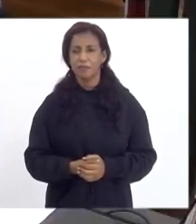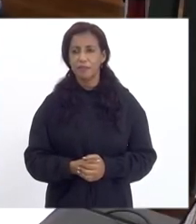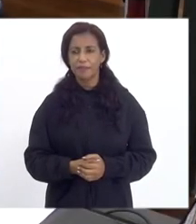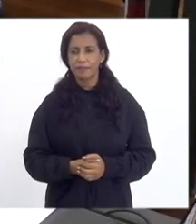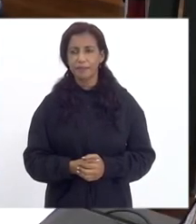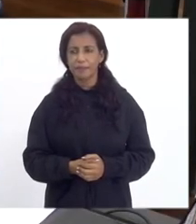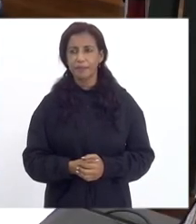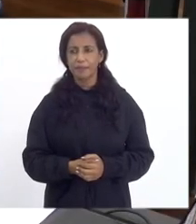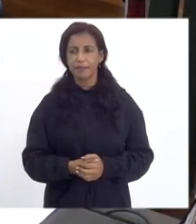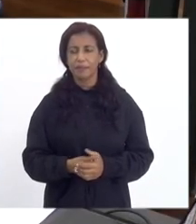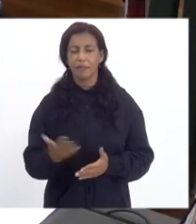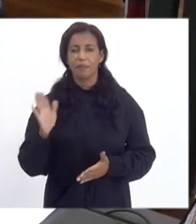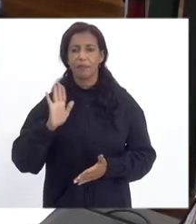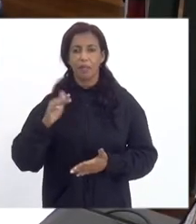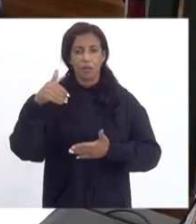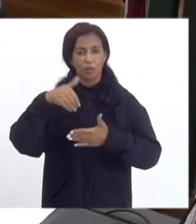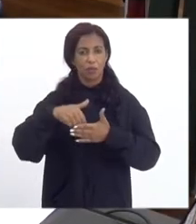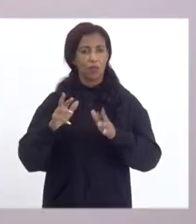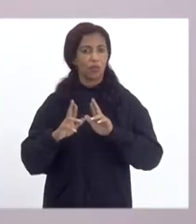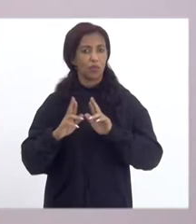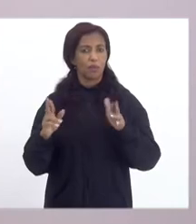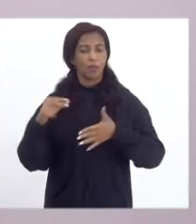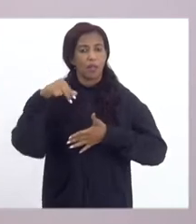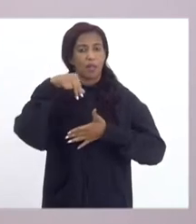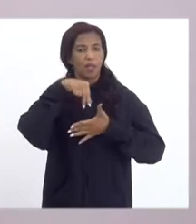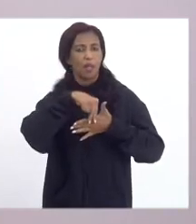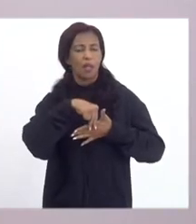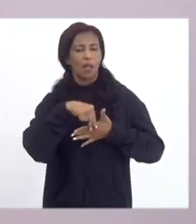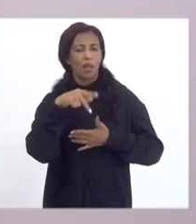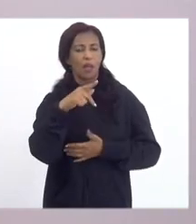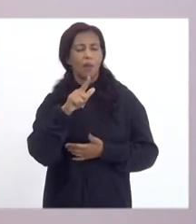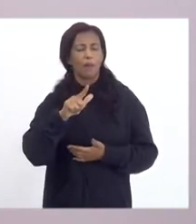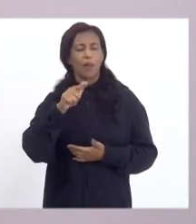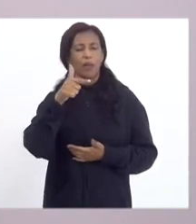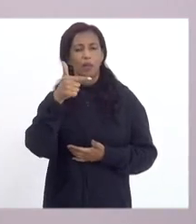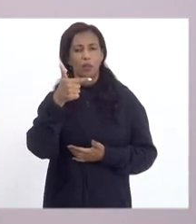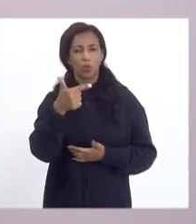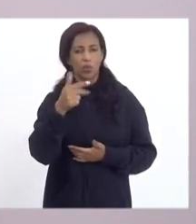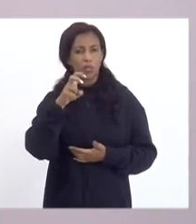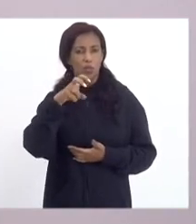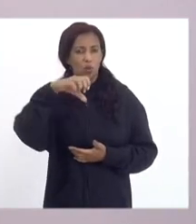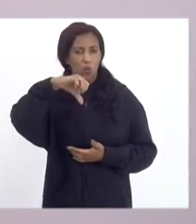mas o meu voto é divergente. É pela anexação ao projeto de lei